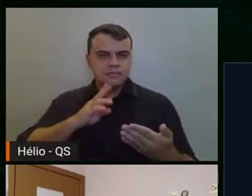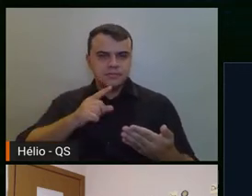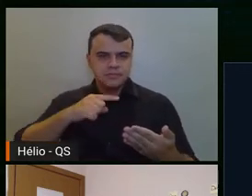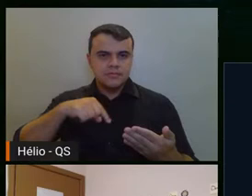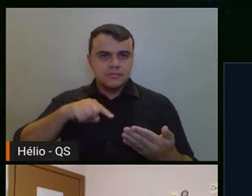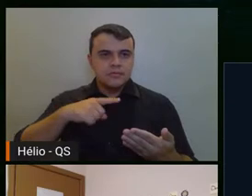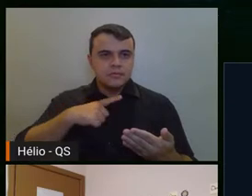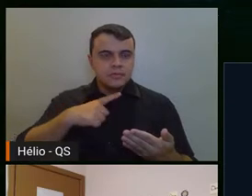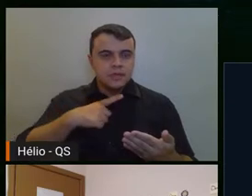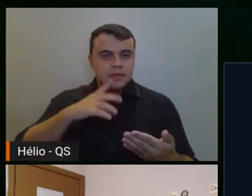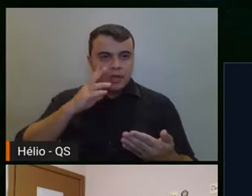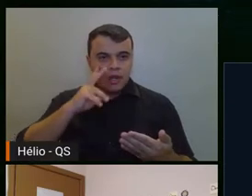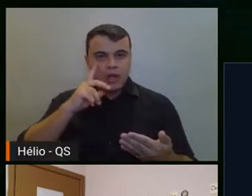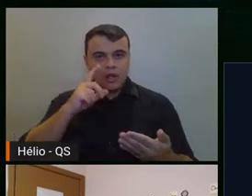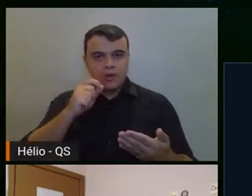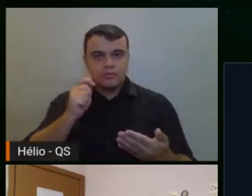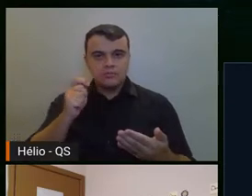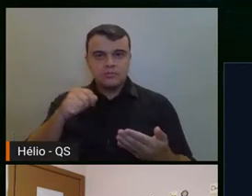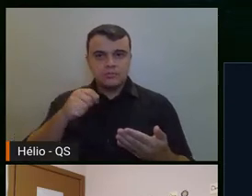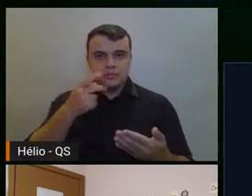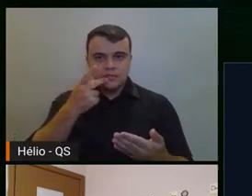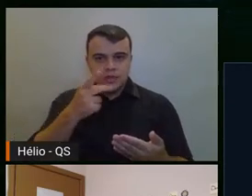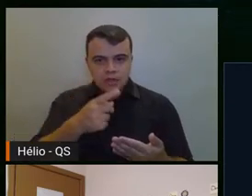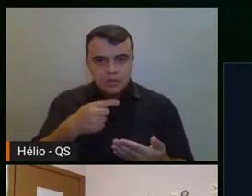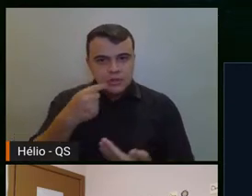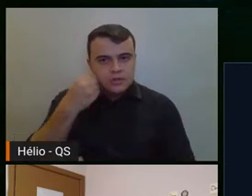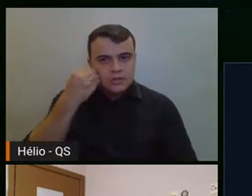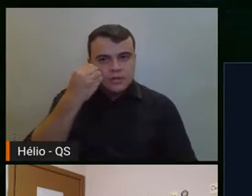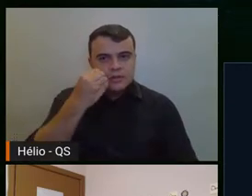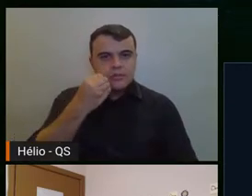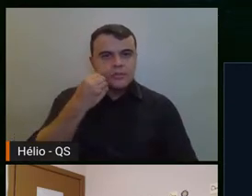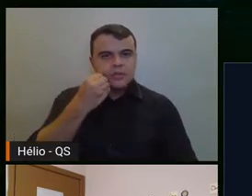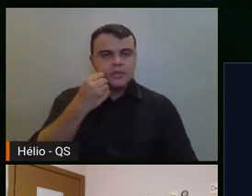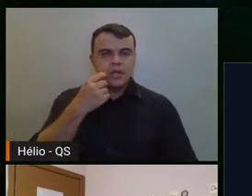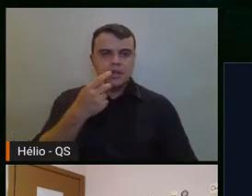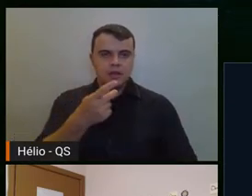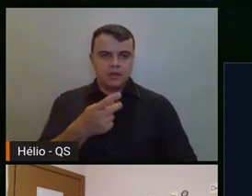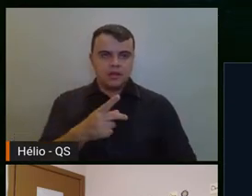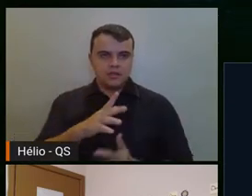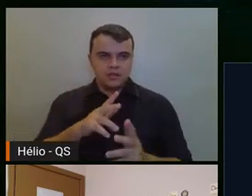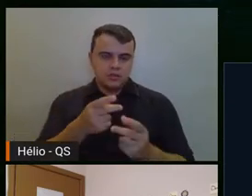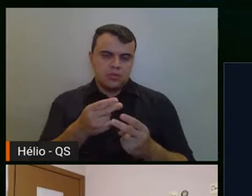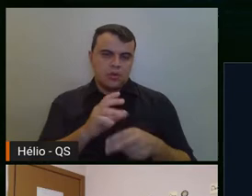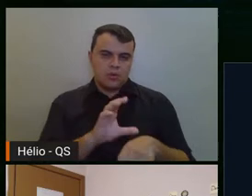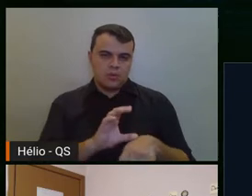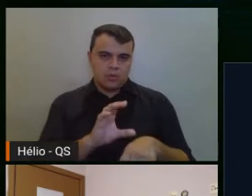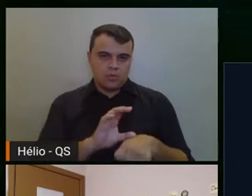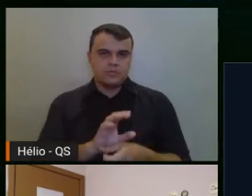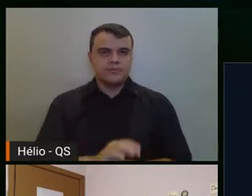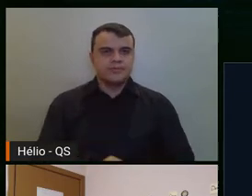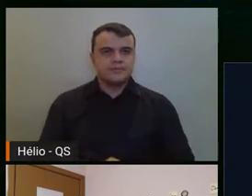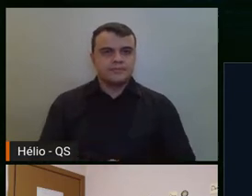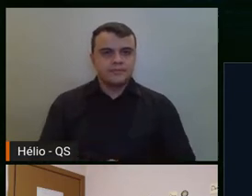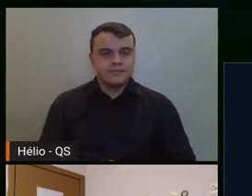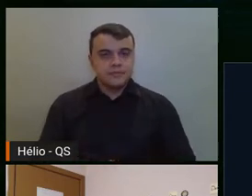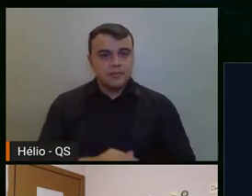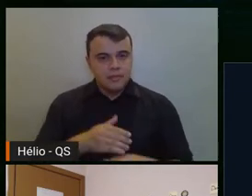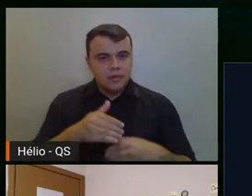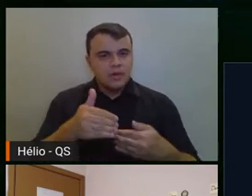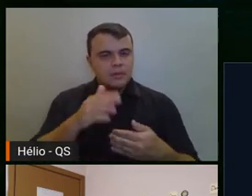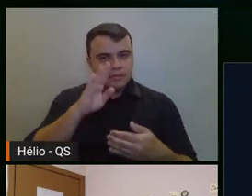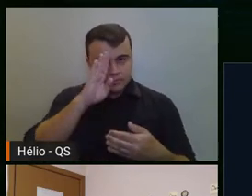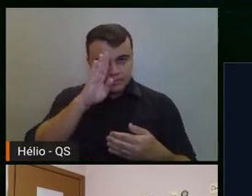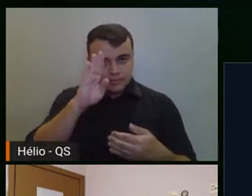que que Cunha as nossas experiências aí dentro da plataforma como bootcamps então esse modelo aí se popularizou principalmente